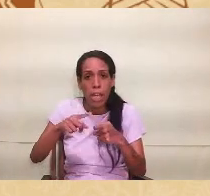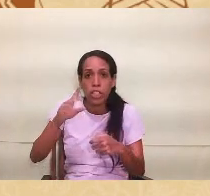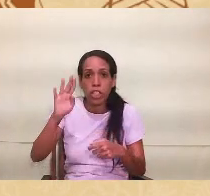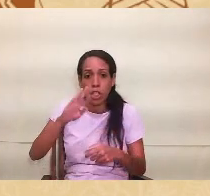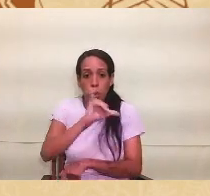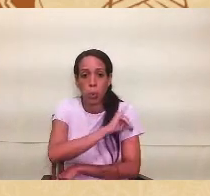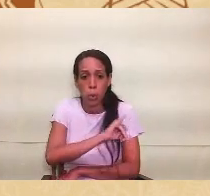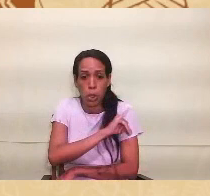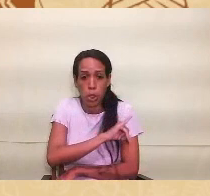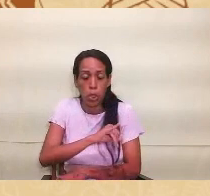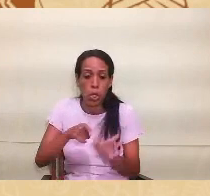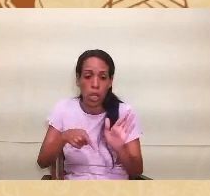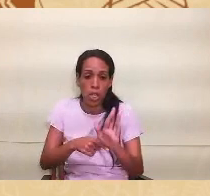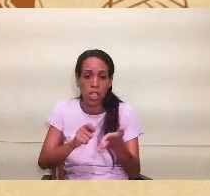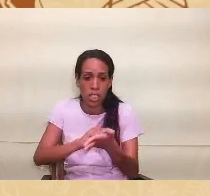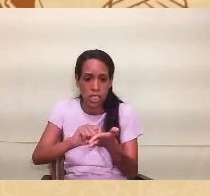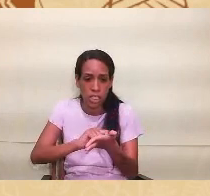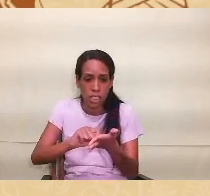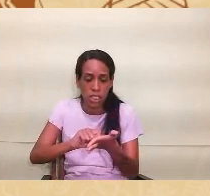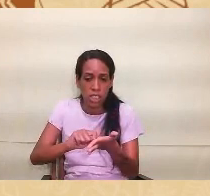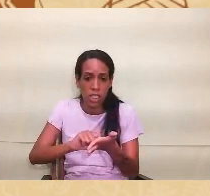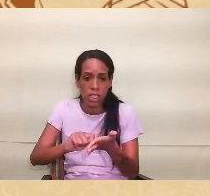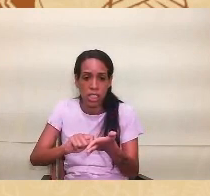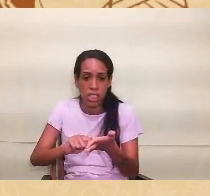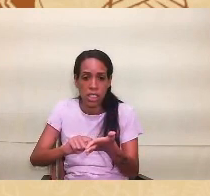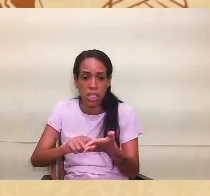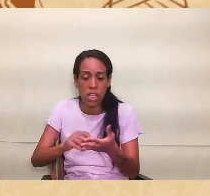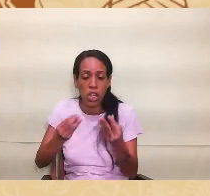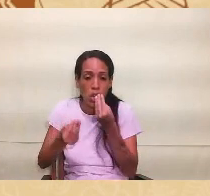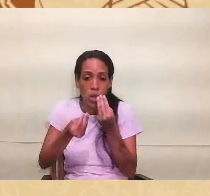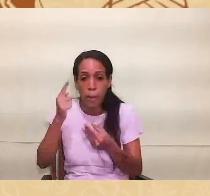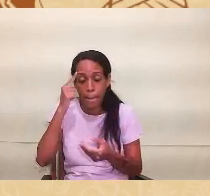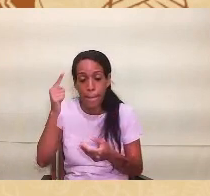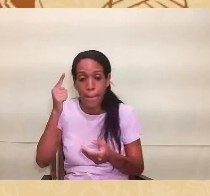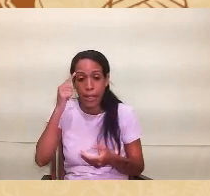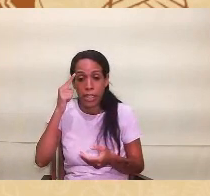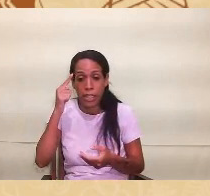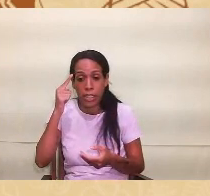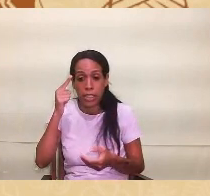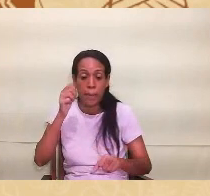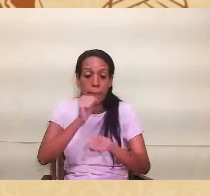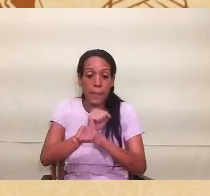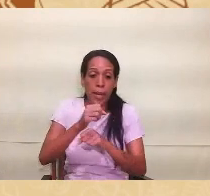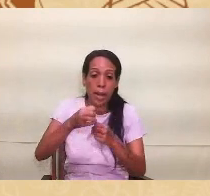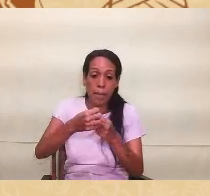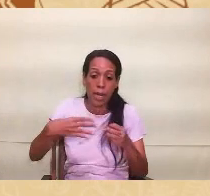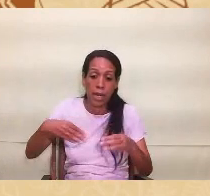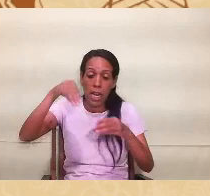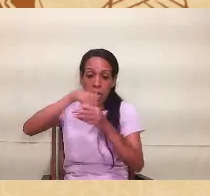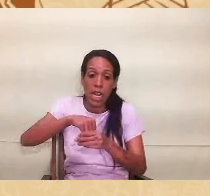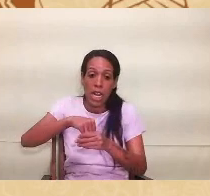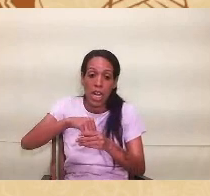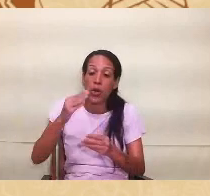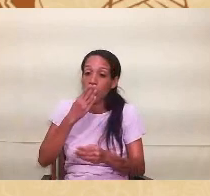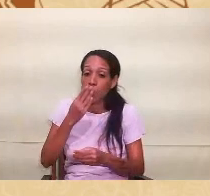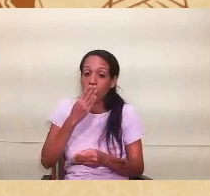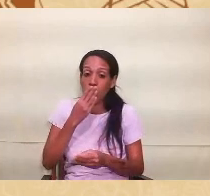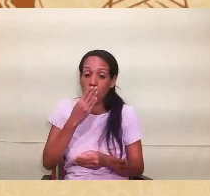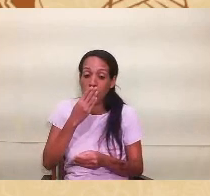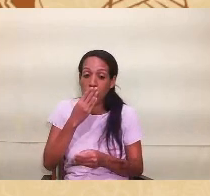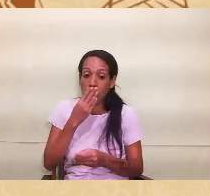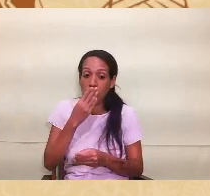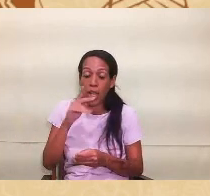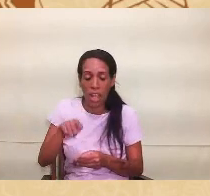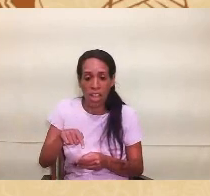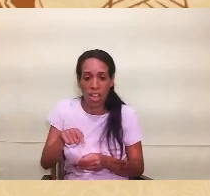mandou escrever um textinho com algumas possibilidades de pensar o combate da pandemia dentro da aldeia, né? Então, isso